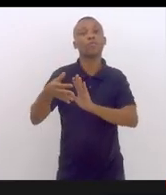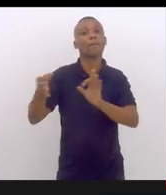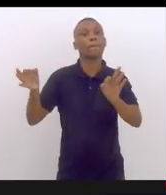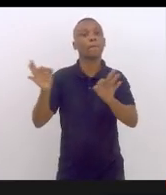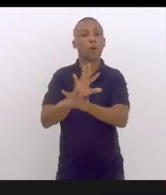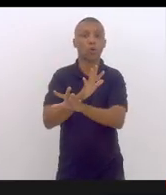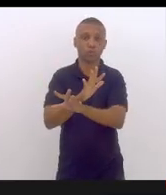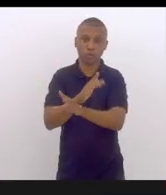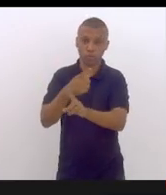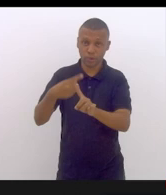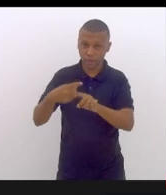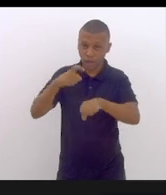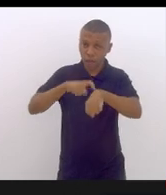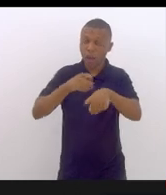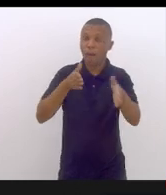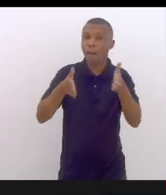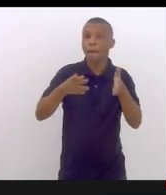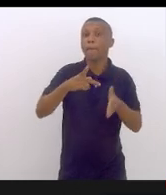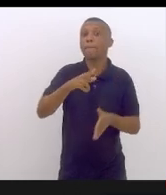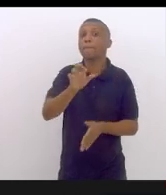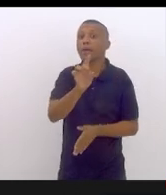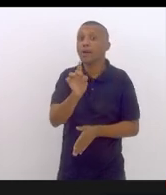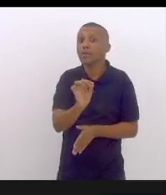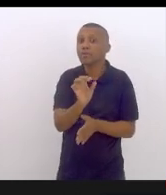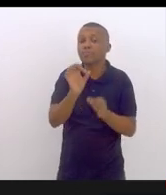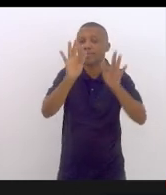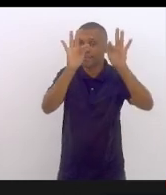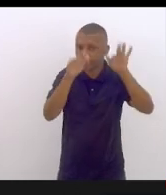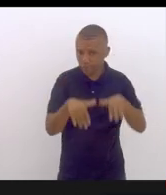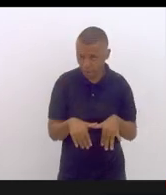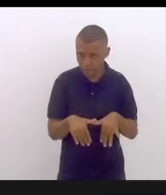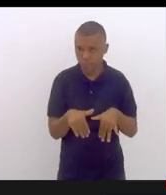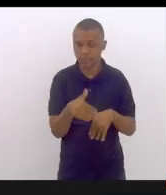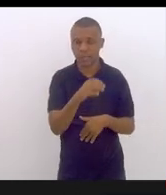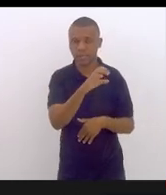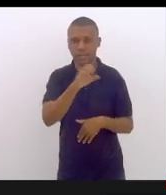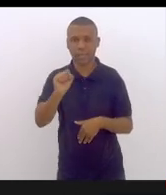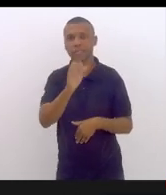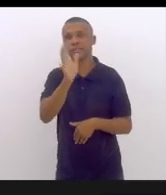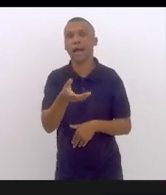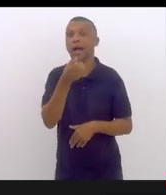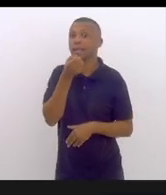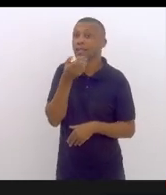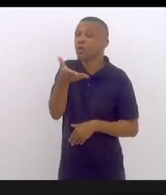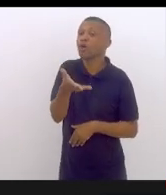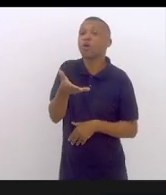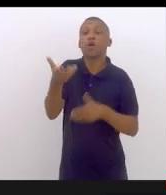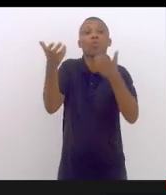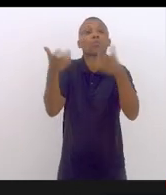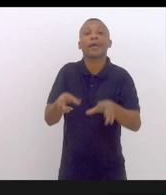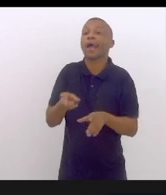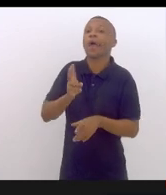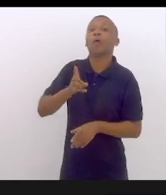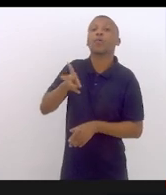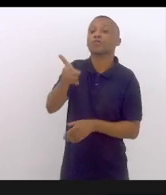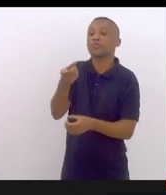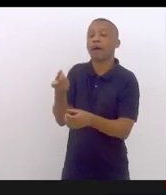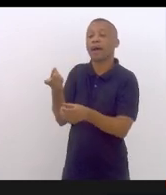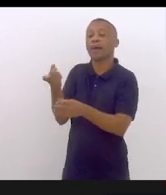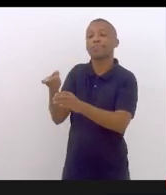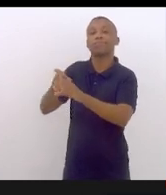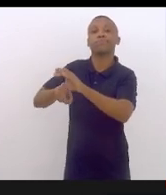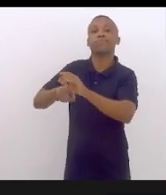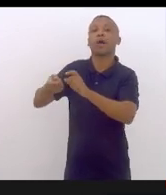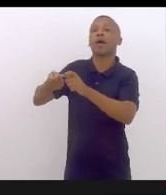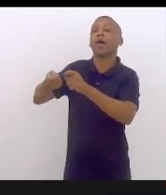o prazo de atuação da atual concessionária que já declarou que não vai permanecer em operação quando terminar o seu